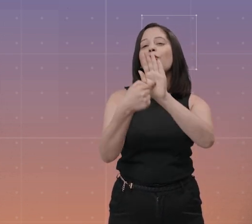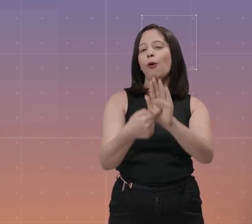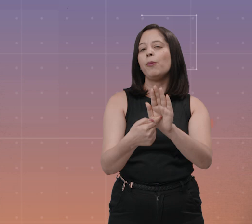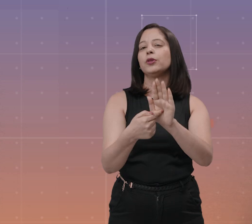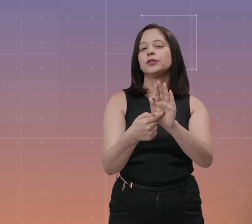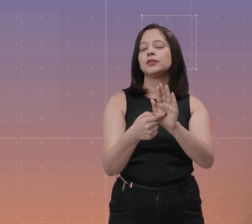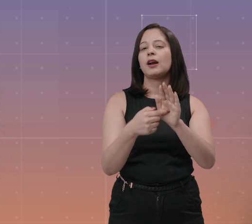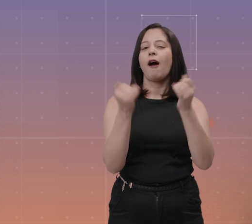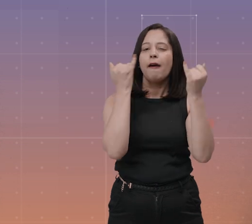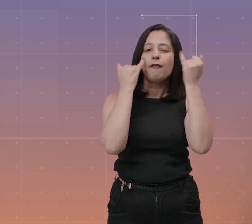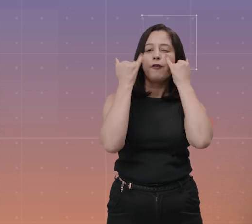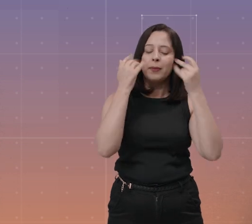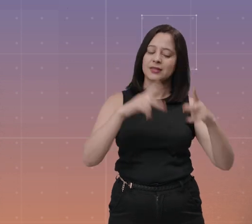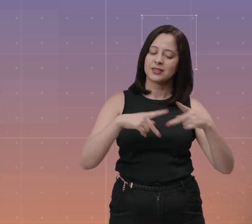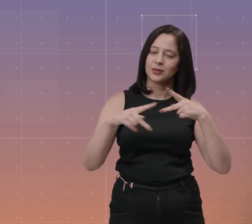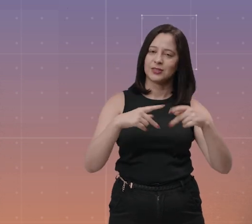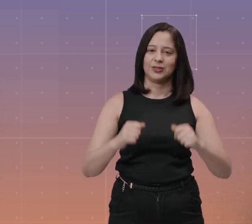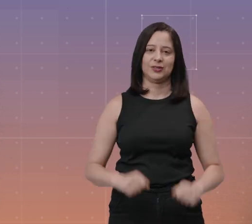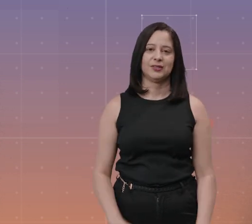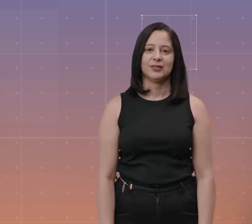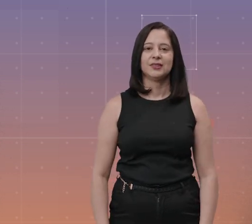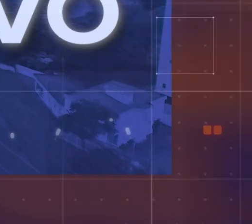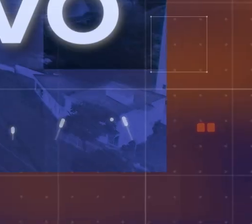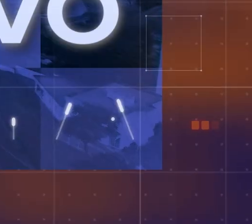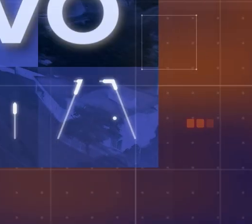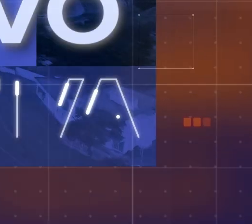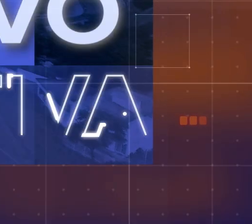volta com mais do que foi notícia em São José.